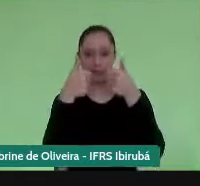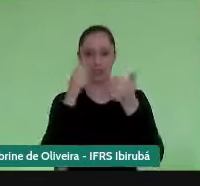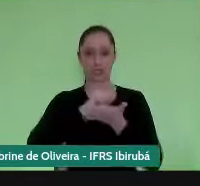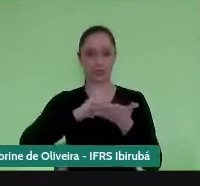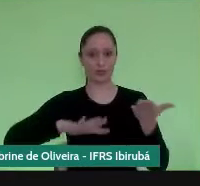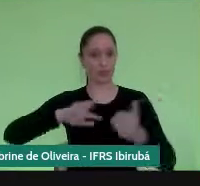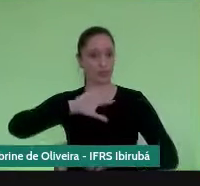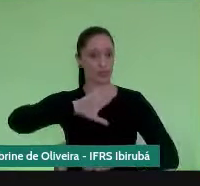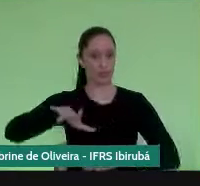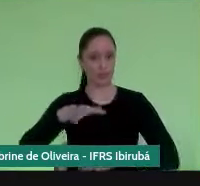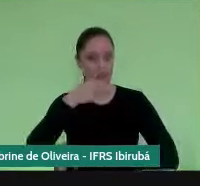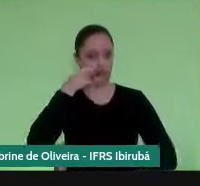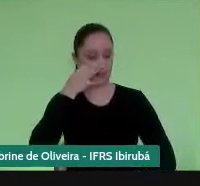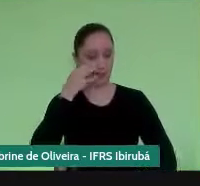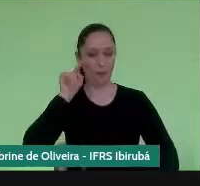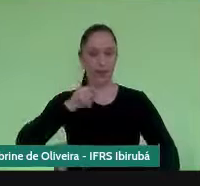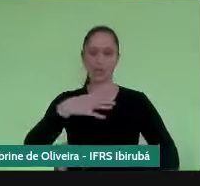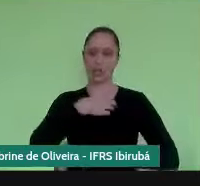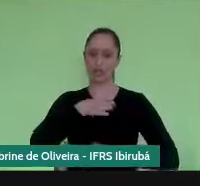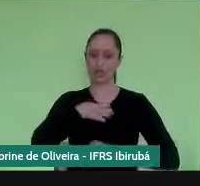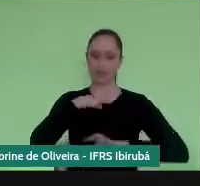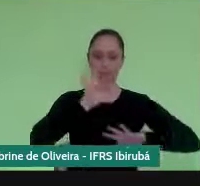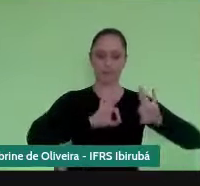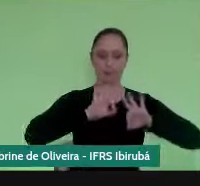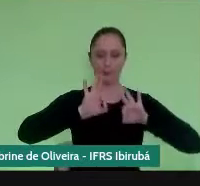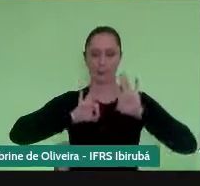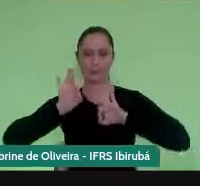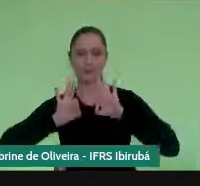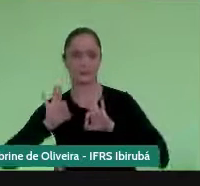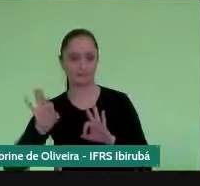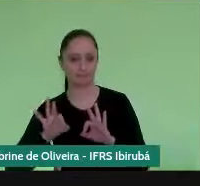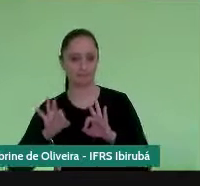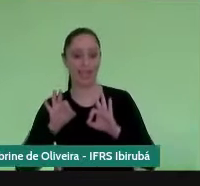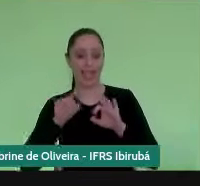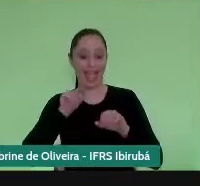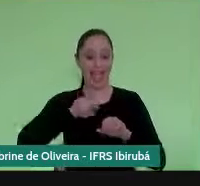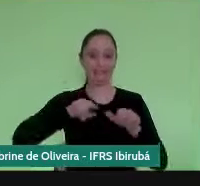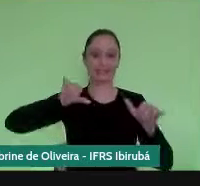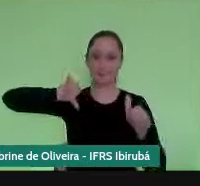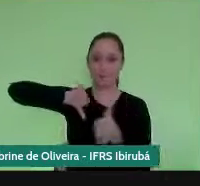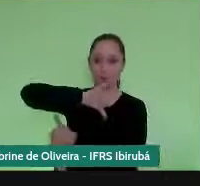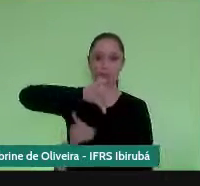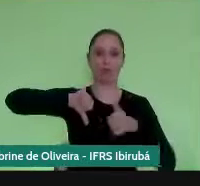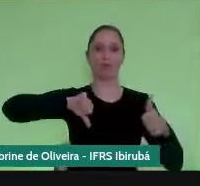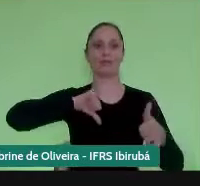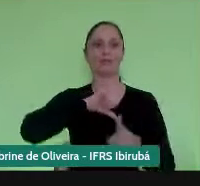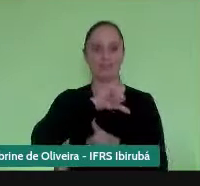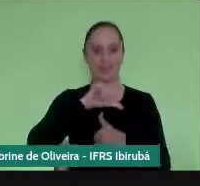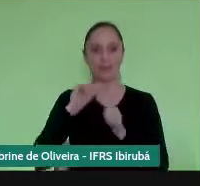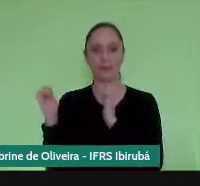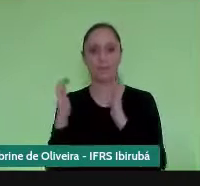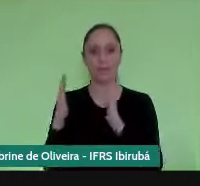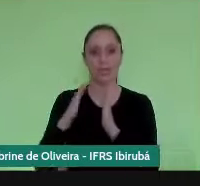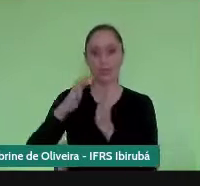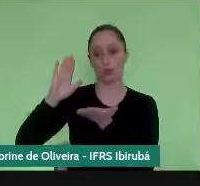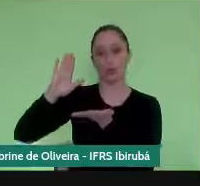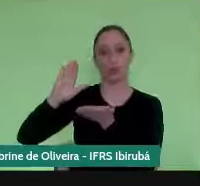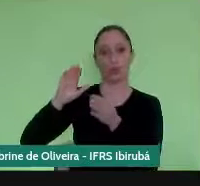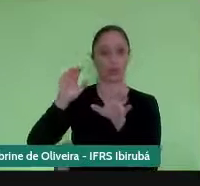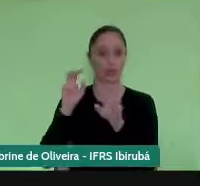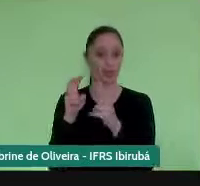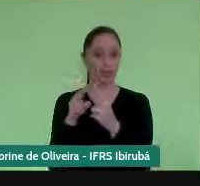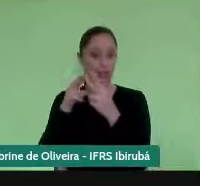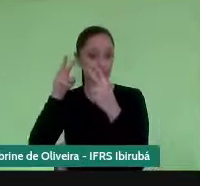essa mudança do presencial para o digital ou híbrido, né, quando as questões